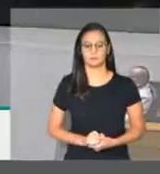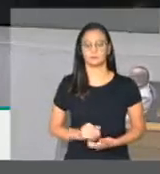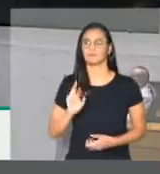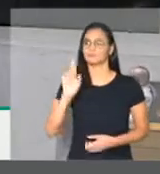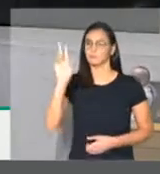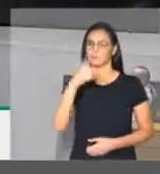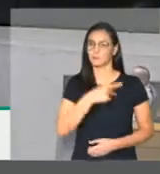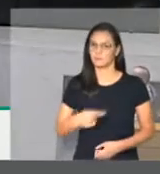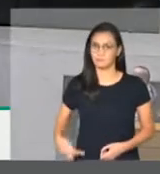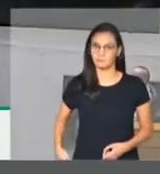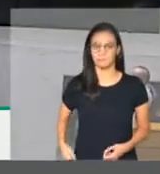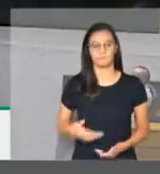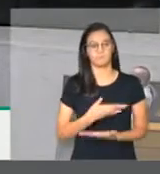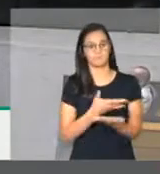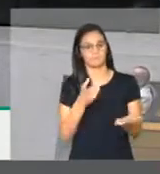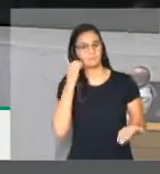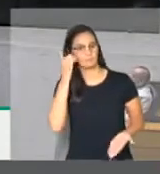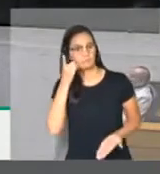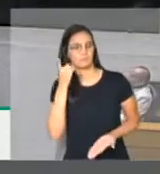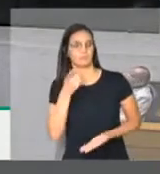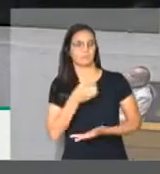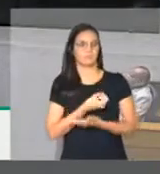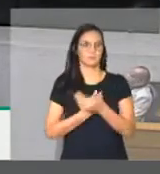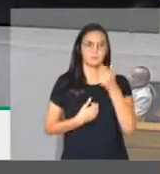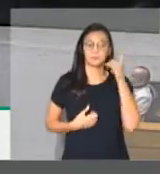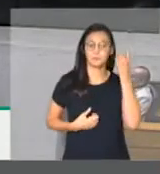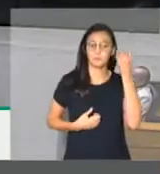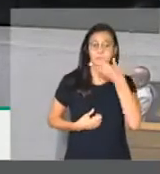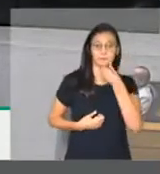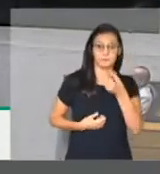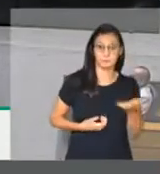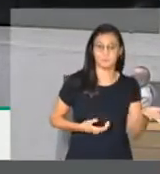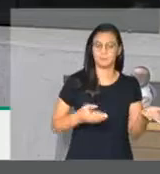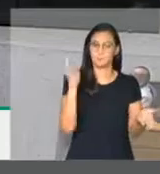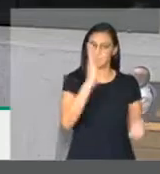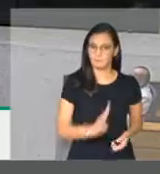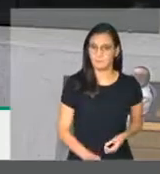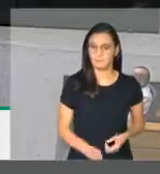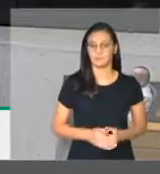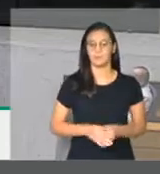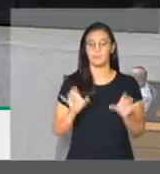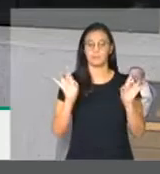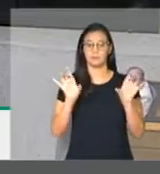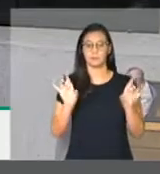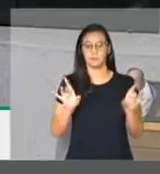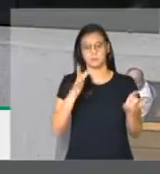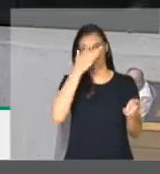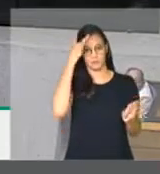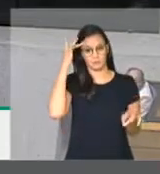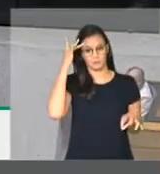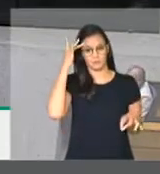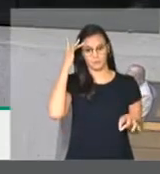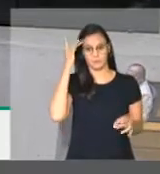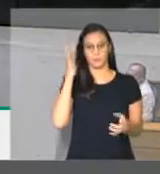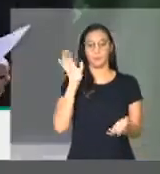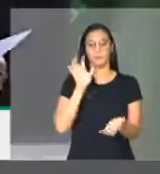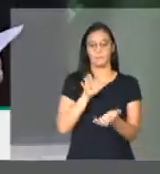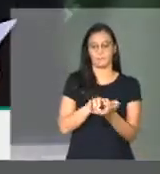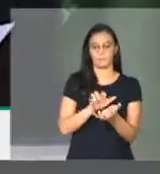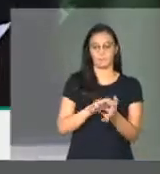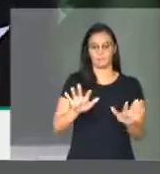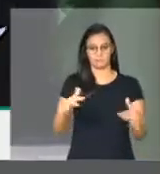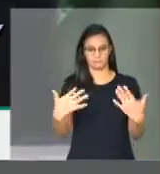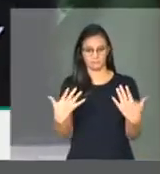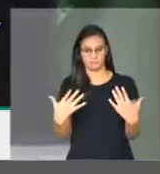Senhor presidente, senhoras deputadas, senhores deputados, povo brasileiro, especialmente o povo de Pernambuco que nos